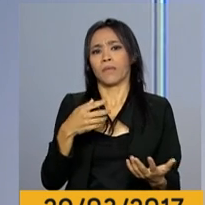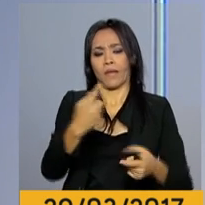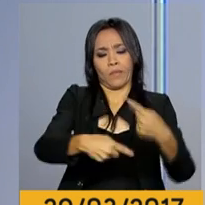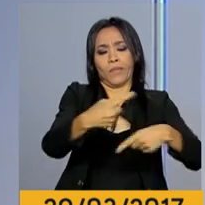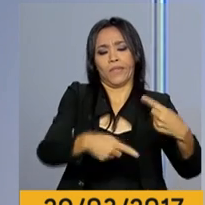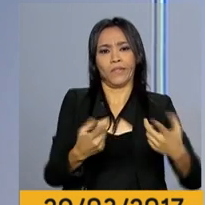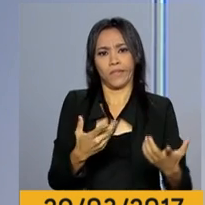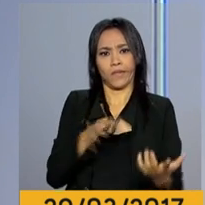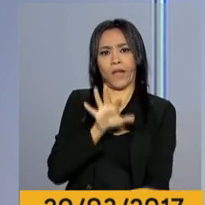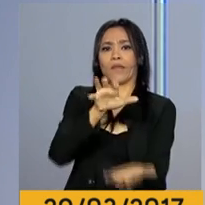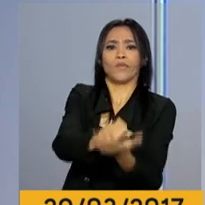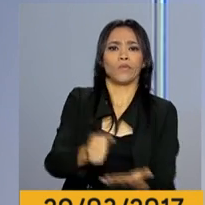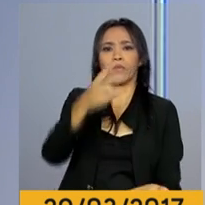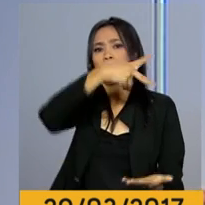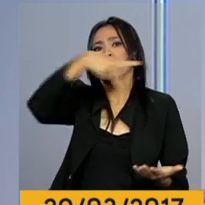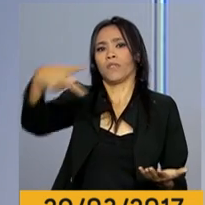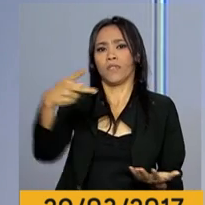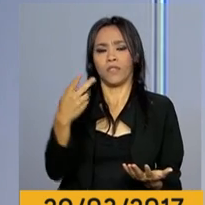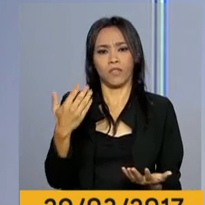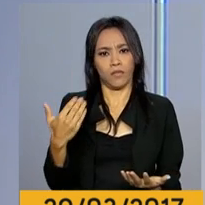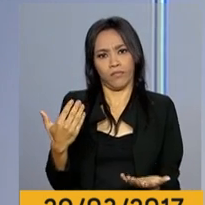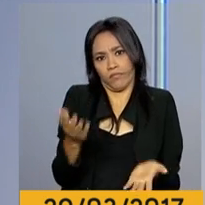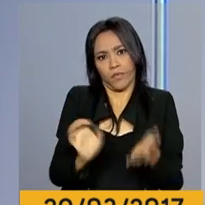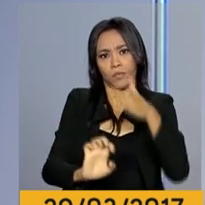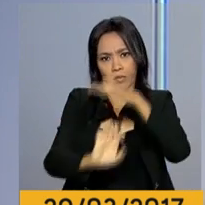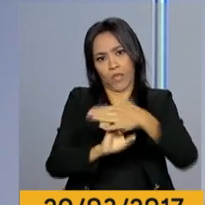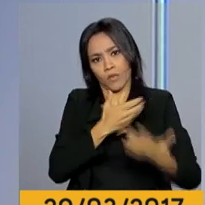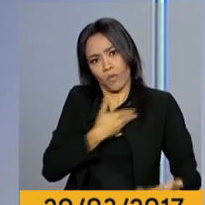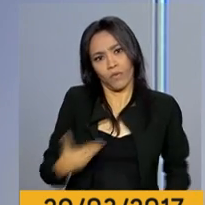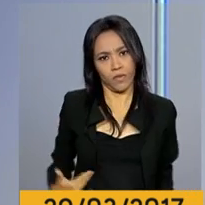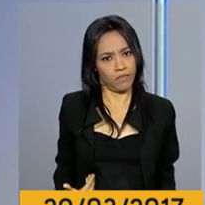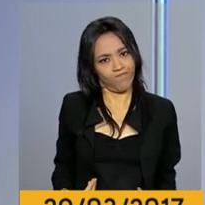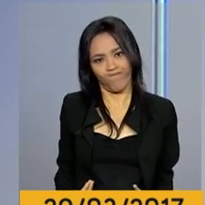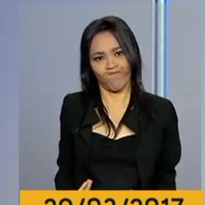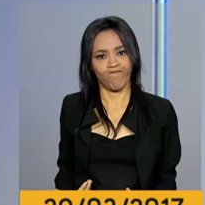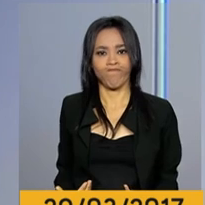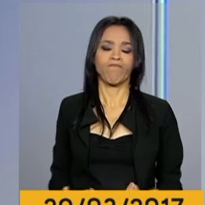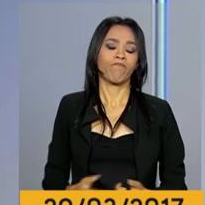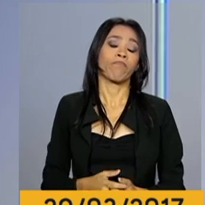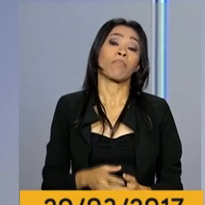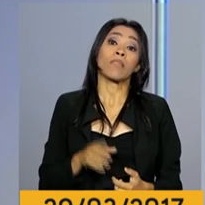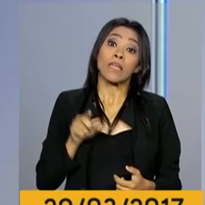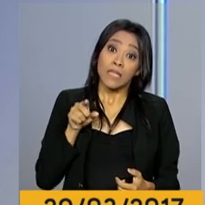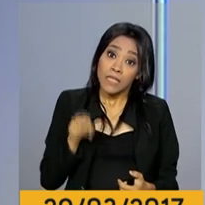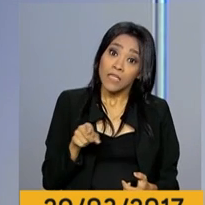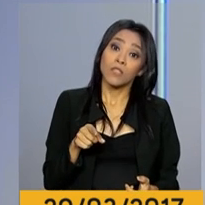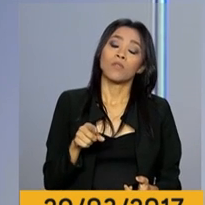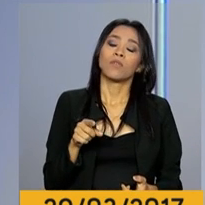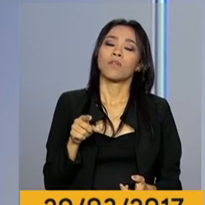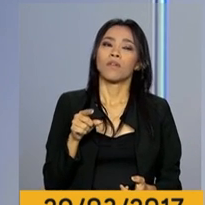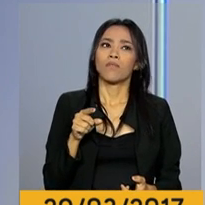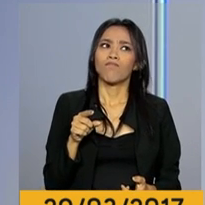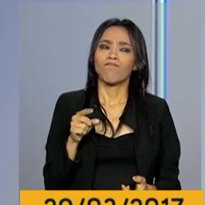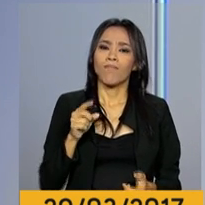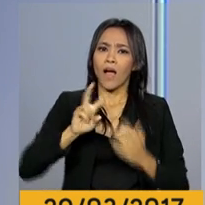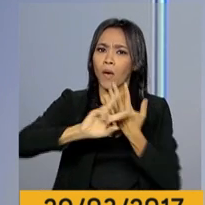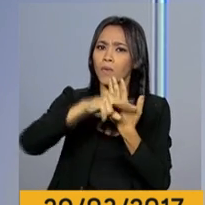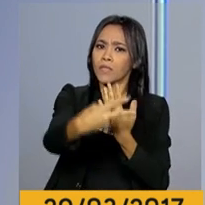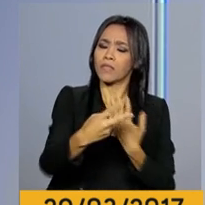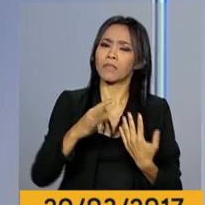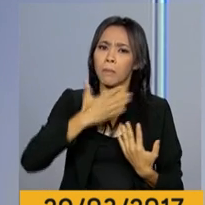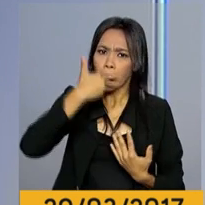direção nas estatais o que acaba de verificar melhorou substancialmente ah